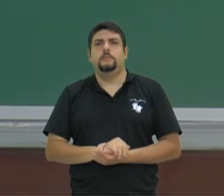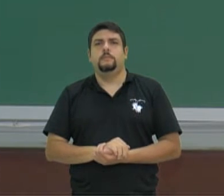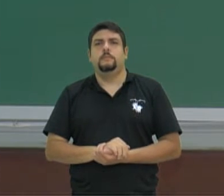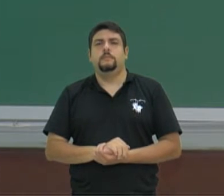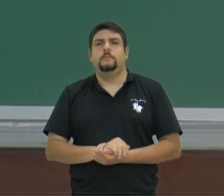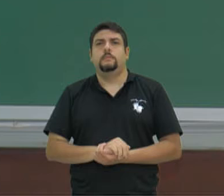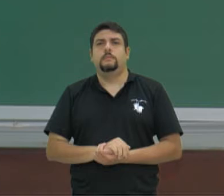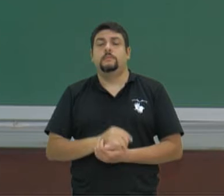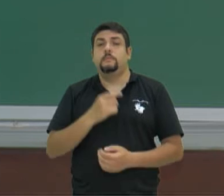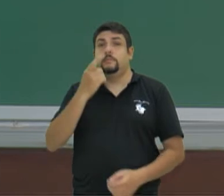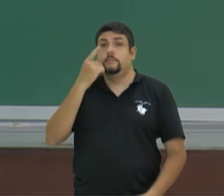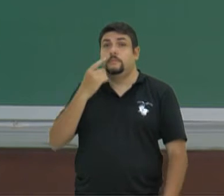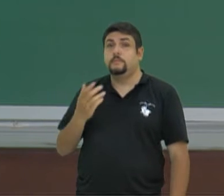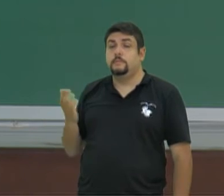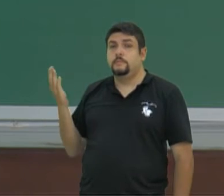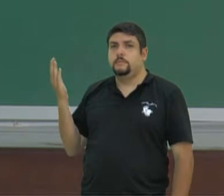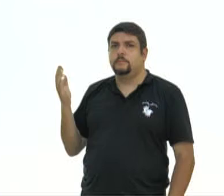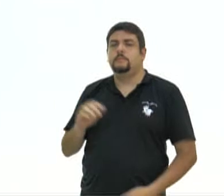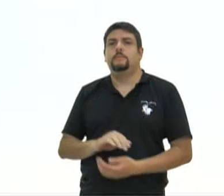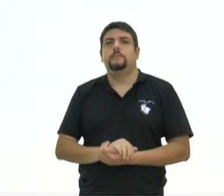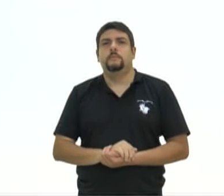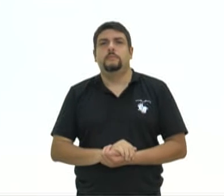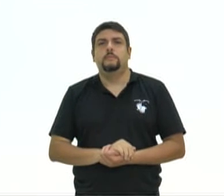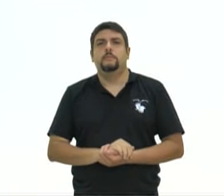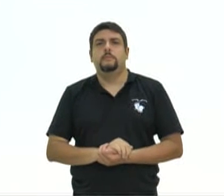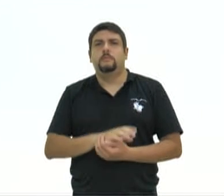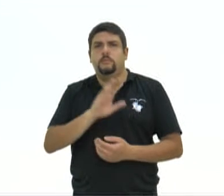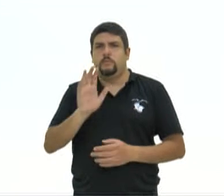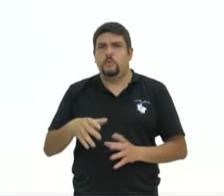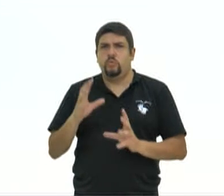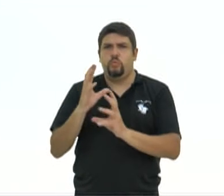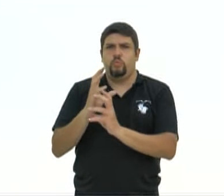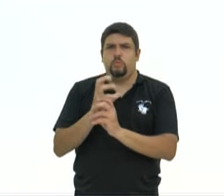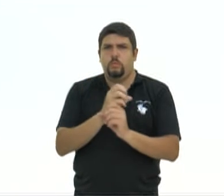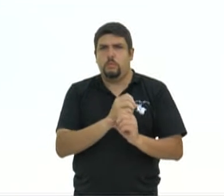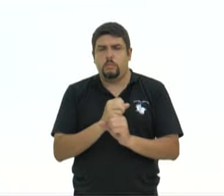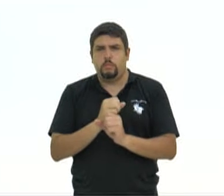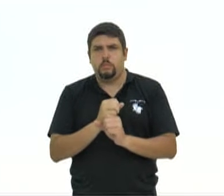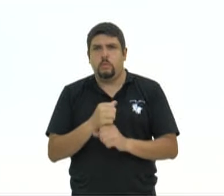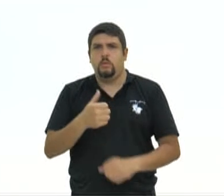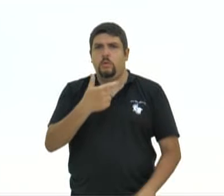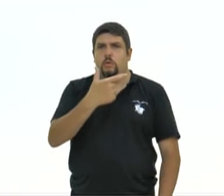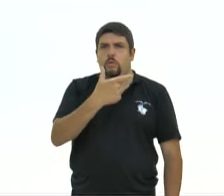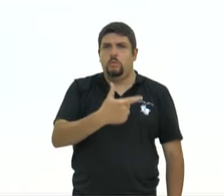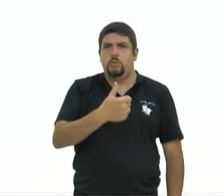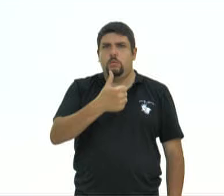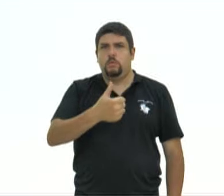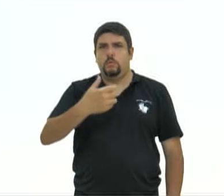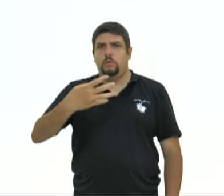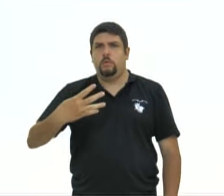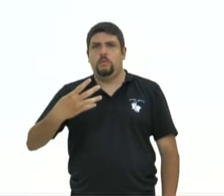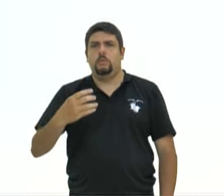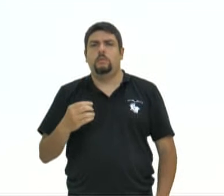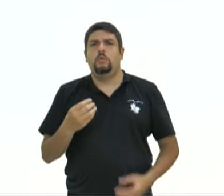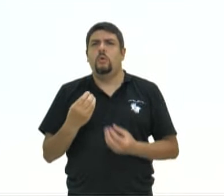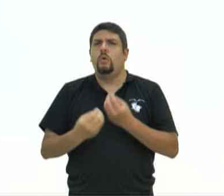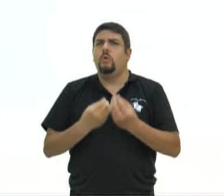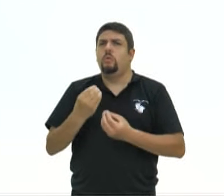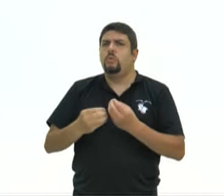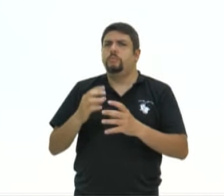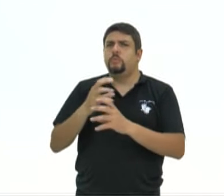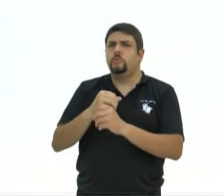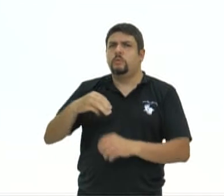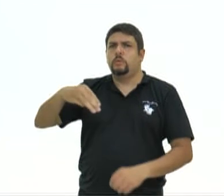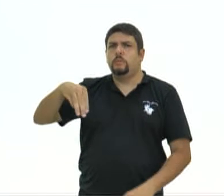Olha só. A soma dos dados, eu já antecipei aqui para você, a soma dos dados é 214, tá bom? Como é que eu vou calcular a média aritmética? Vou